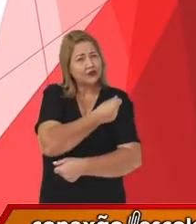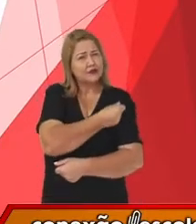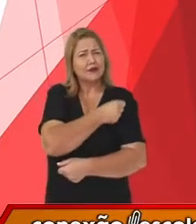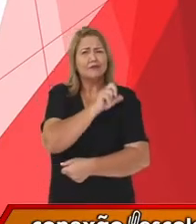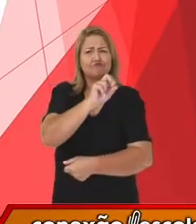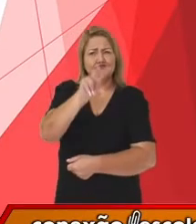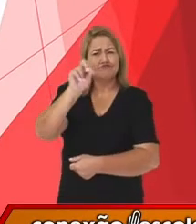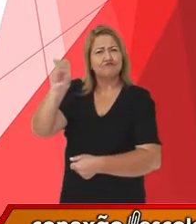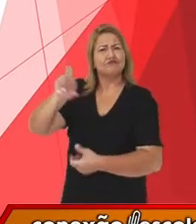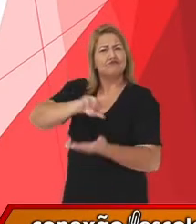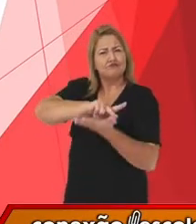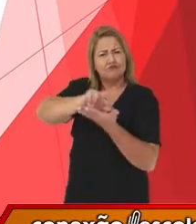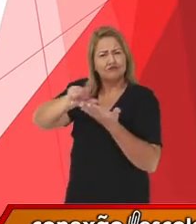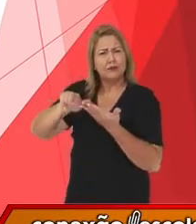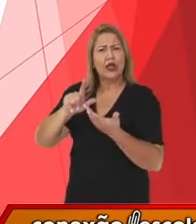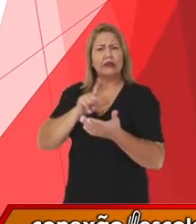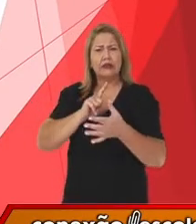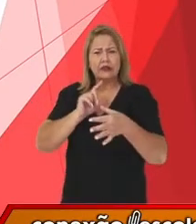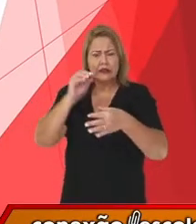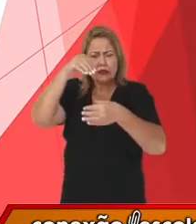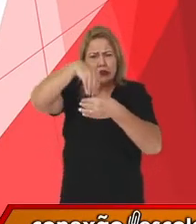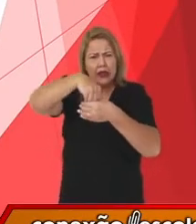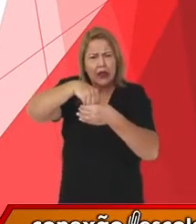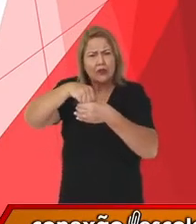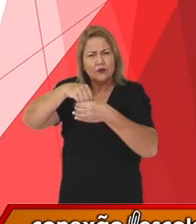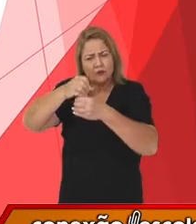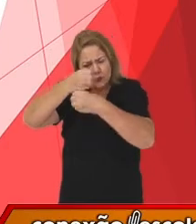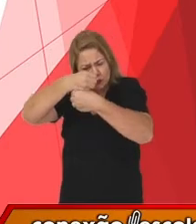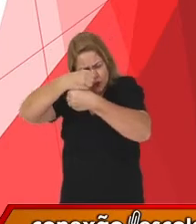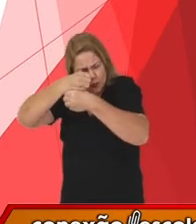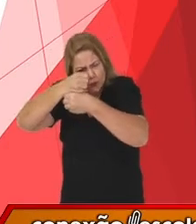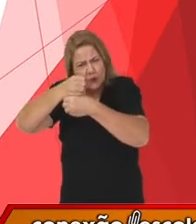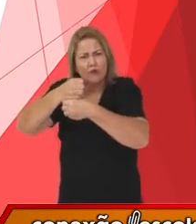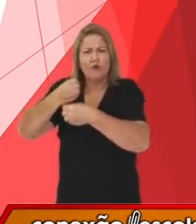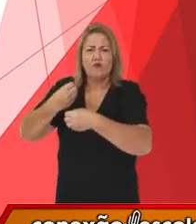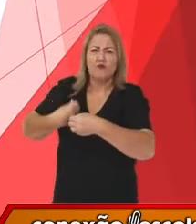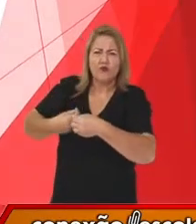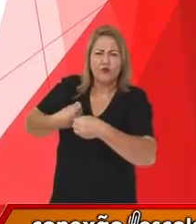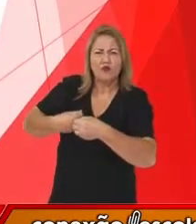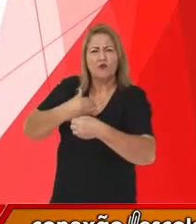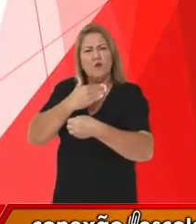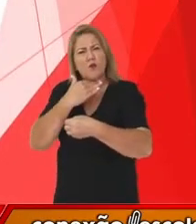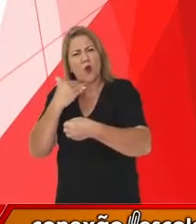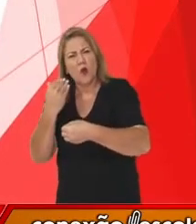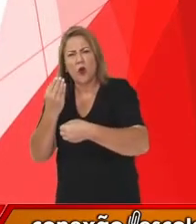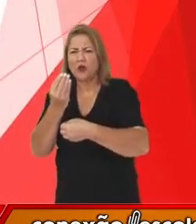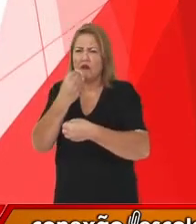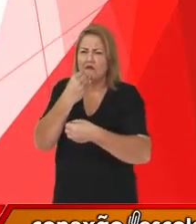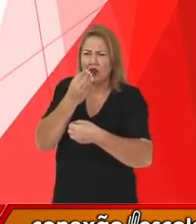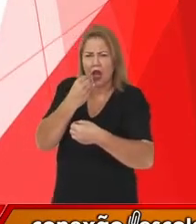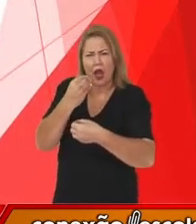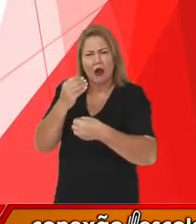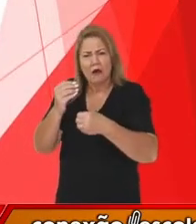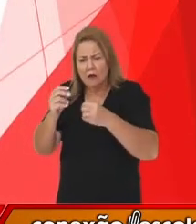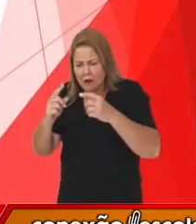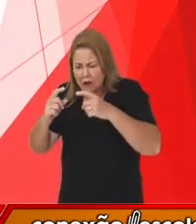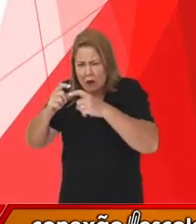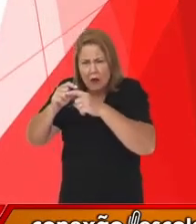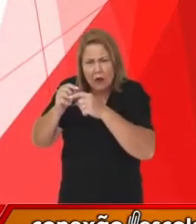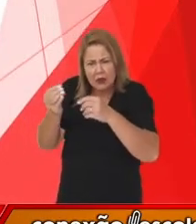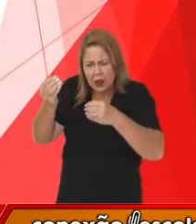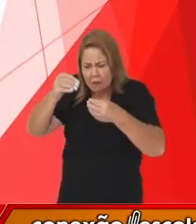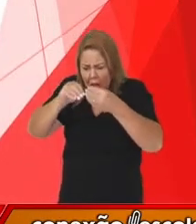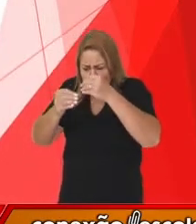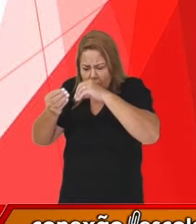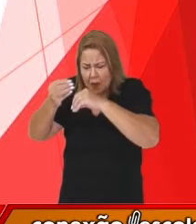geralmente, elas possuem micro-organismos ou morto, ou enfraquecido, ou fragmentos desse